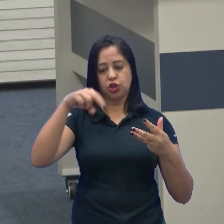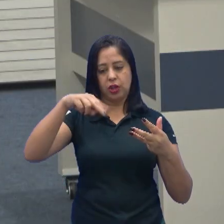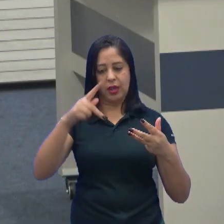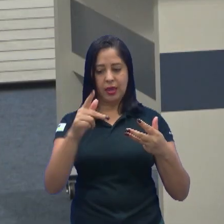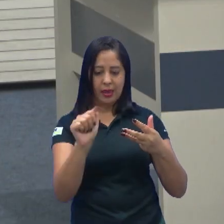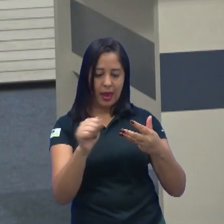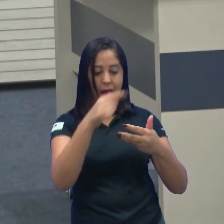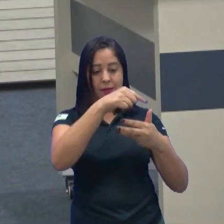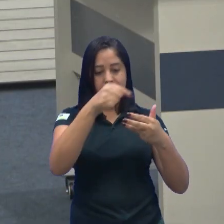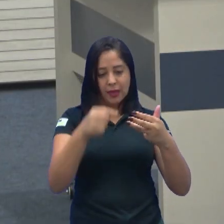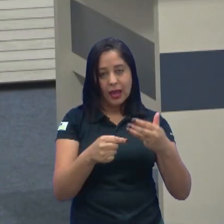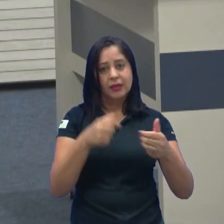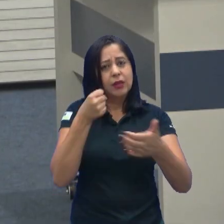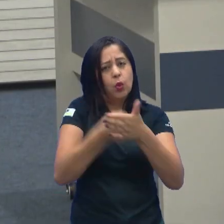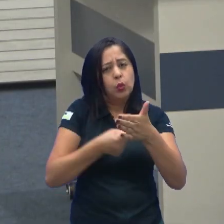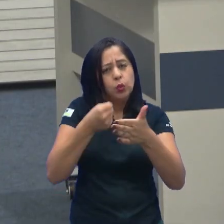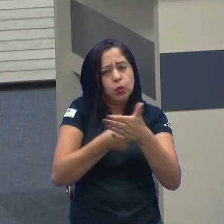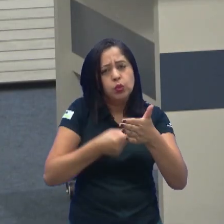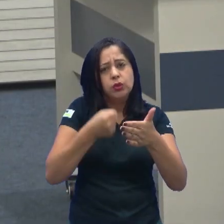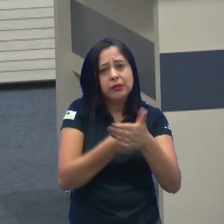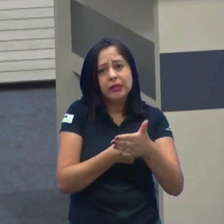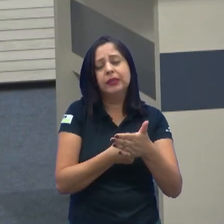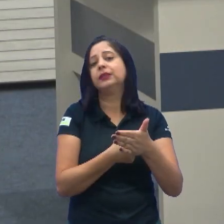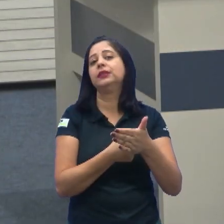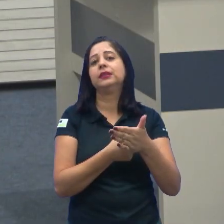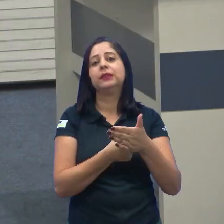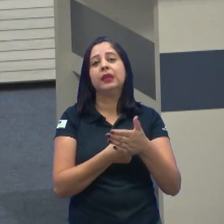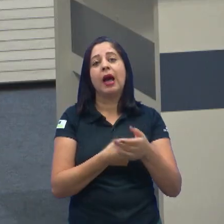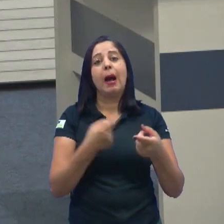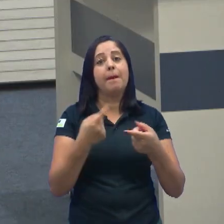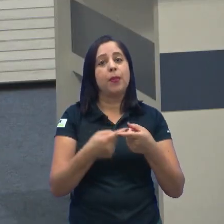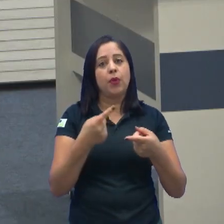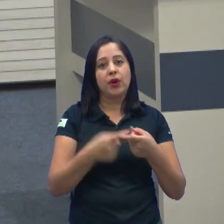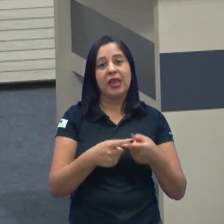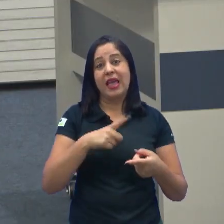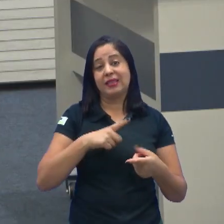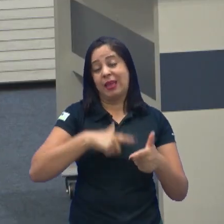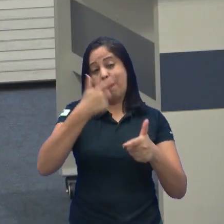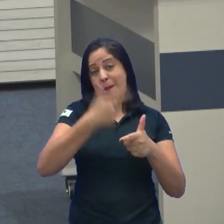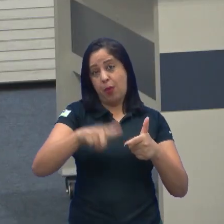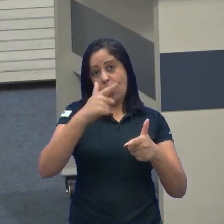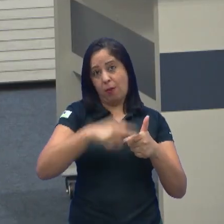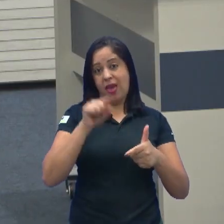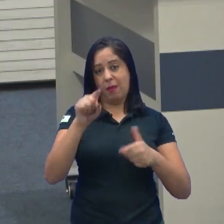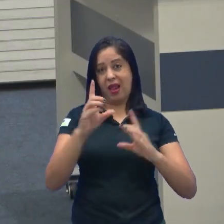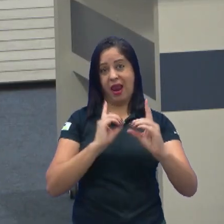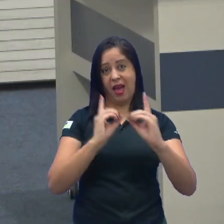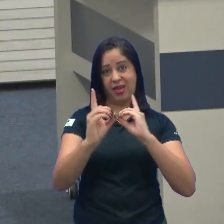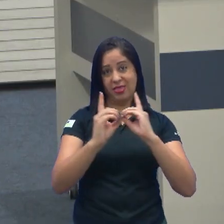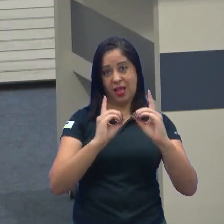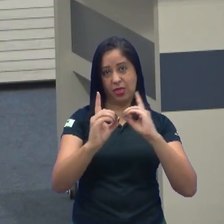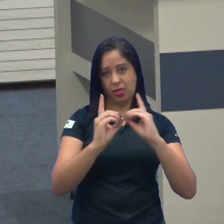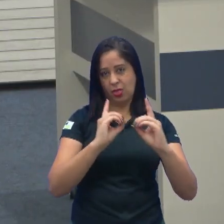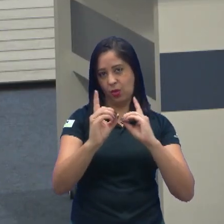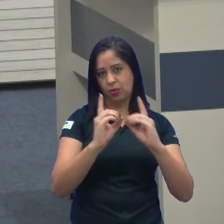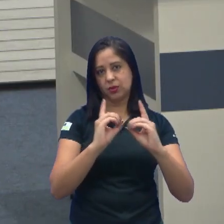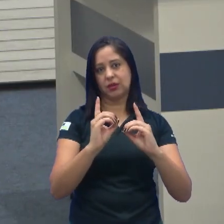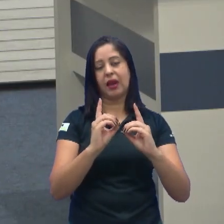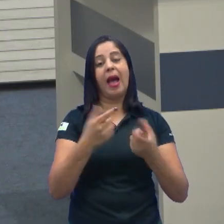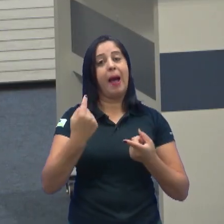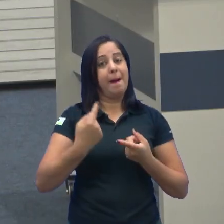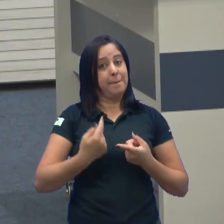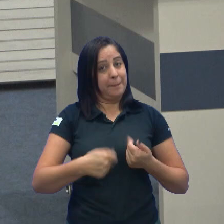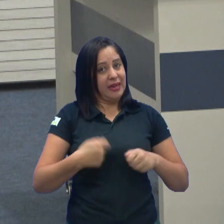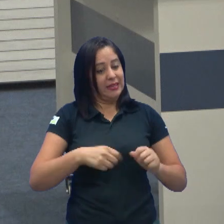com dificuldade na duplicação da Dutra, precisa ter um ponto final mais perto ali do